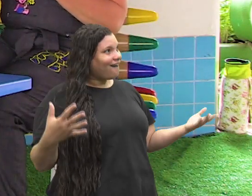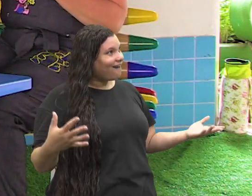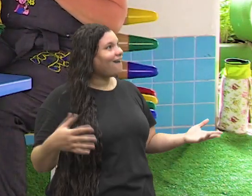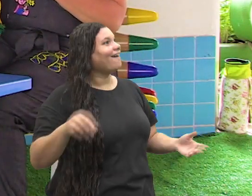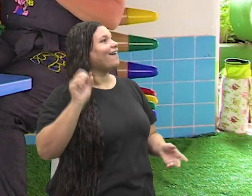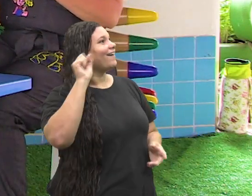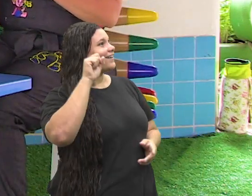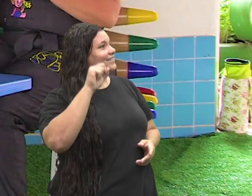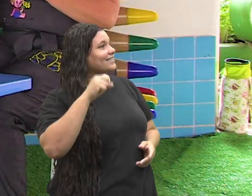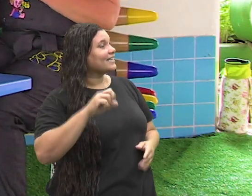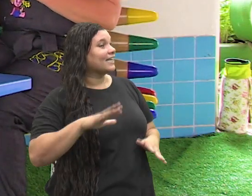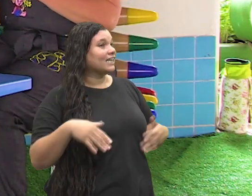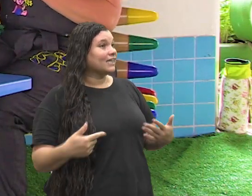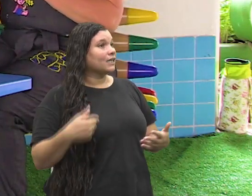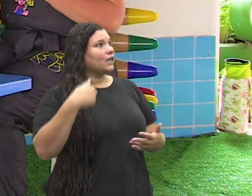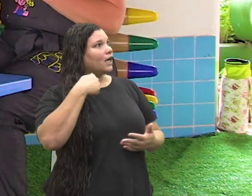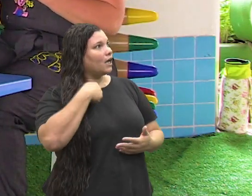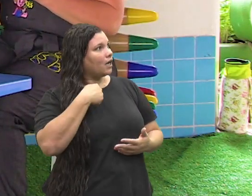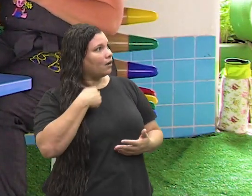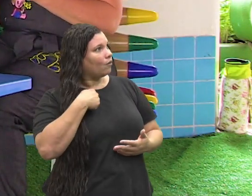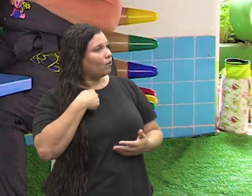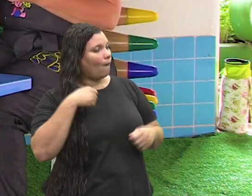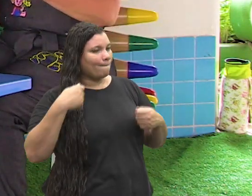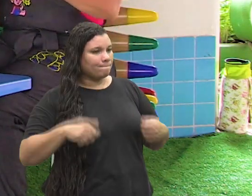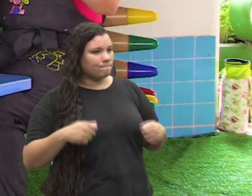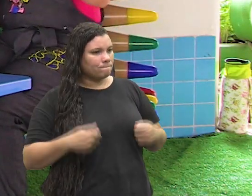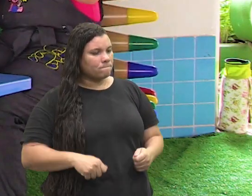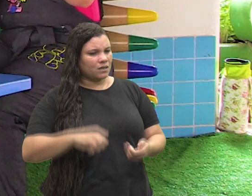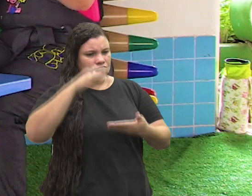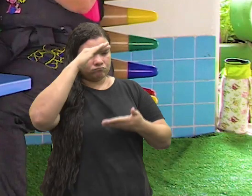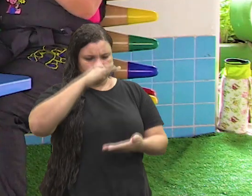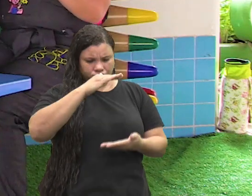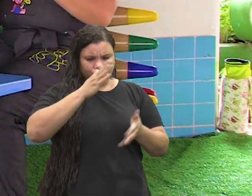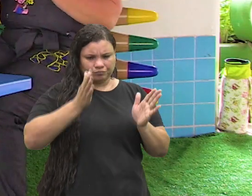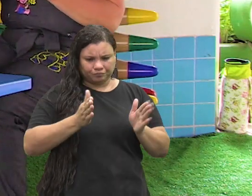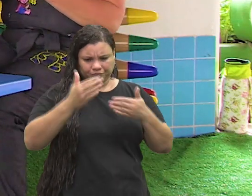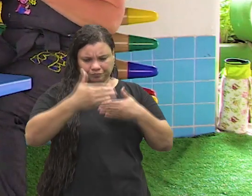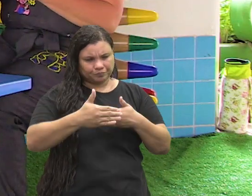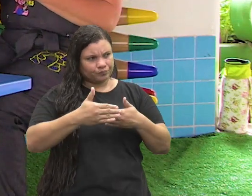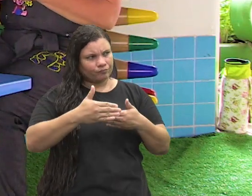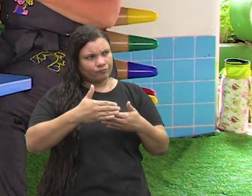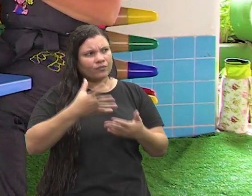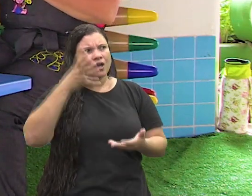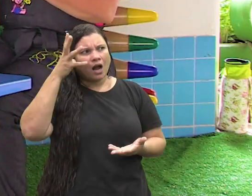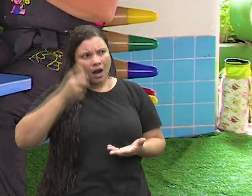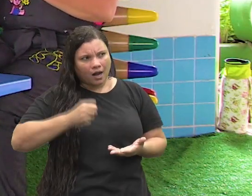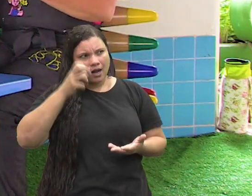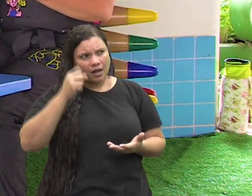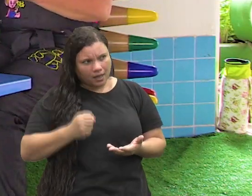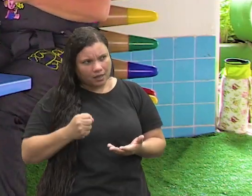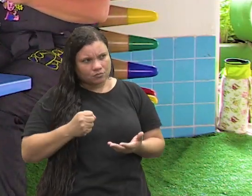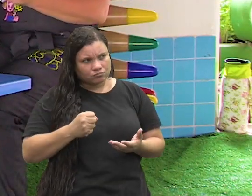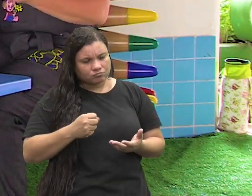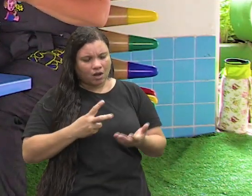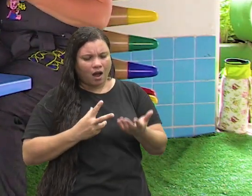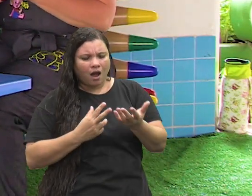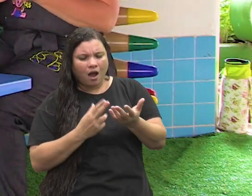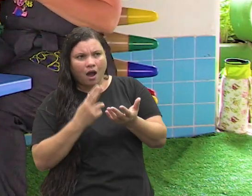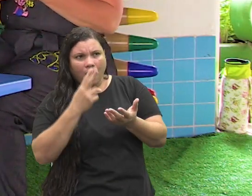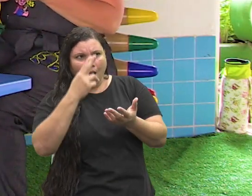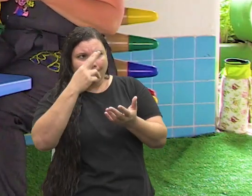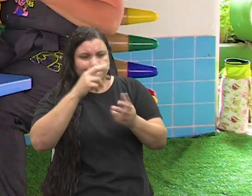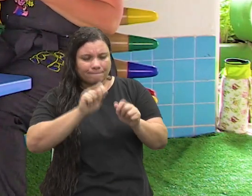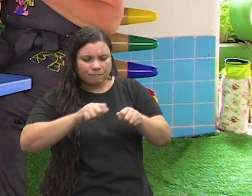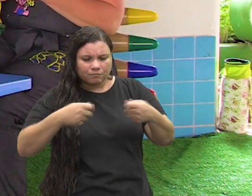a caixa, vou lavar, vou secar, vou riscar minha mão. Isso mesmo. E vou pedir um adulto pra cortar